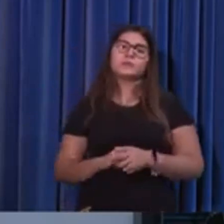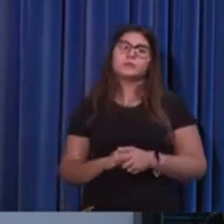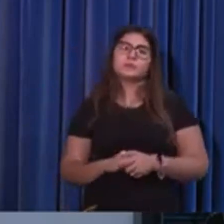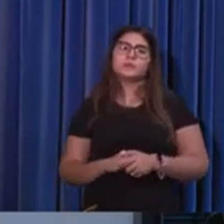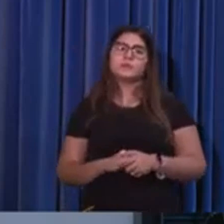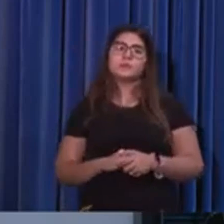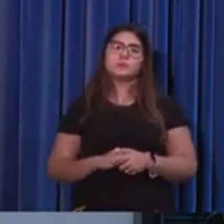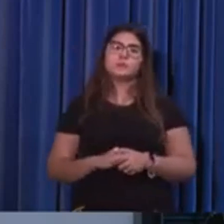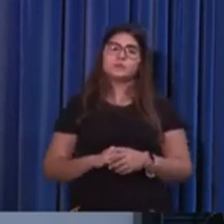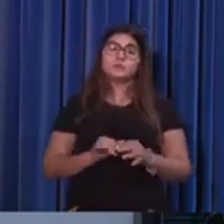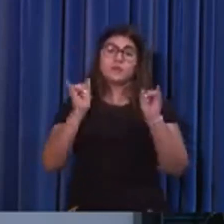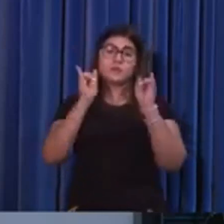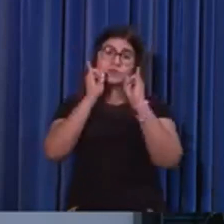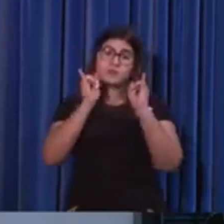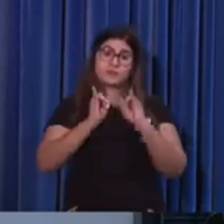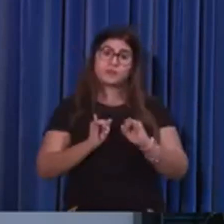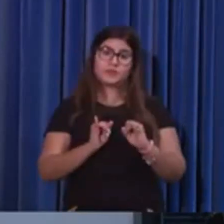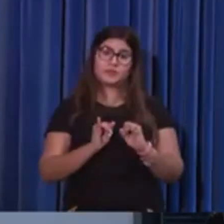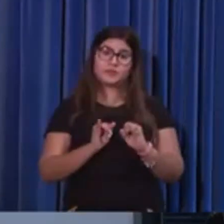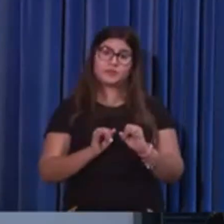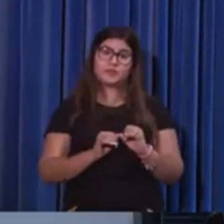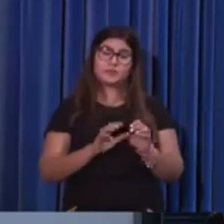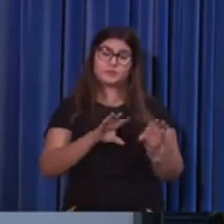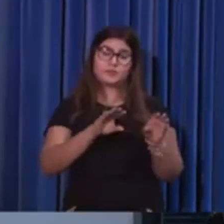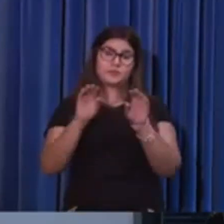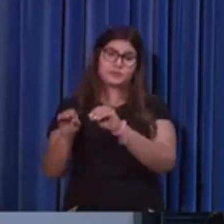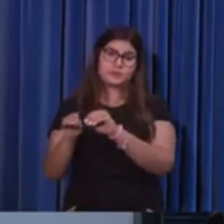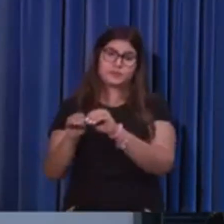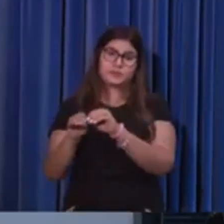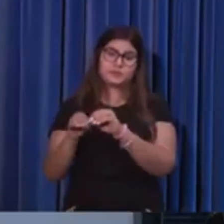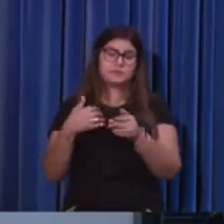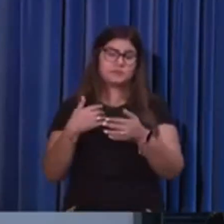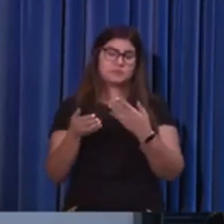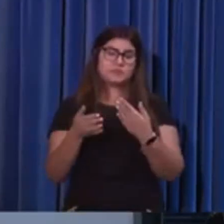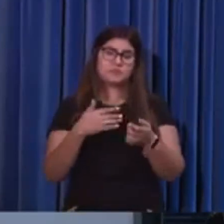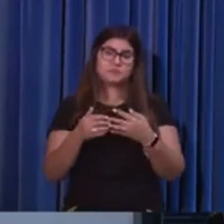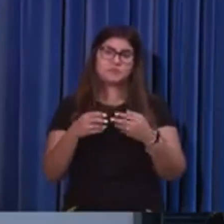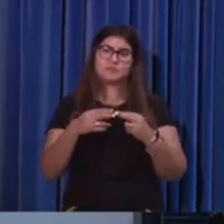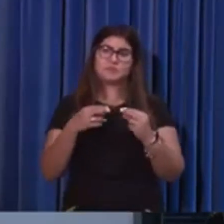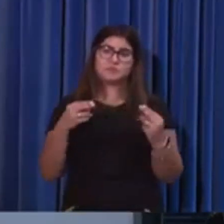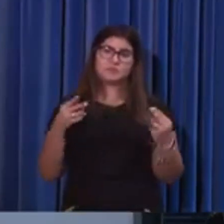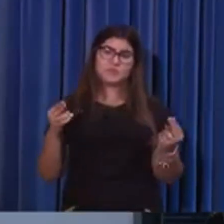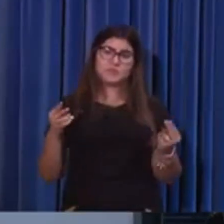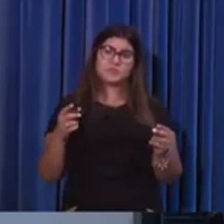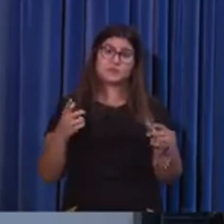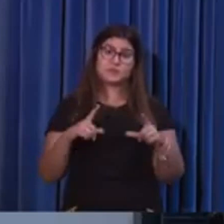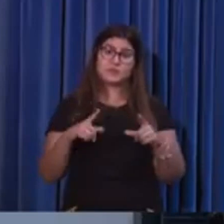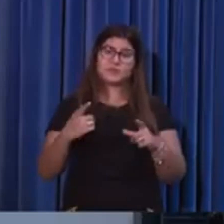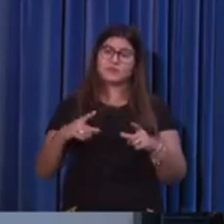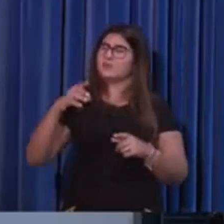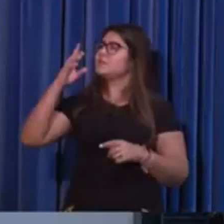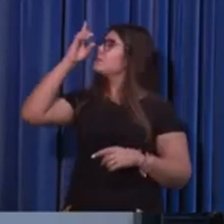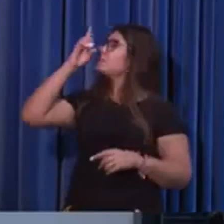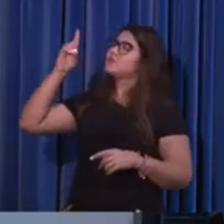a idolatria que é colocada em qualquer coisa no lugar de